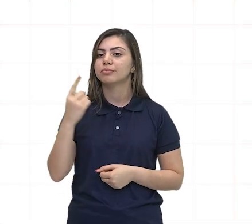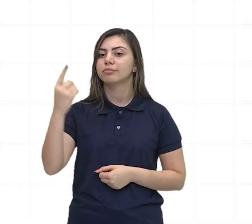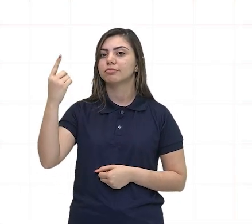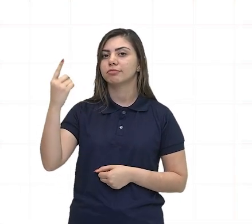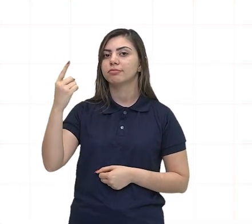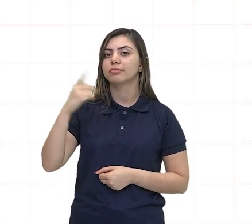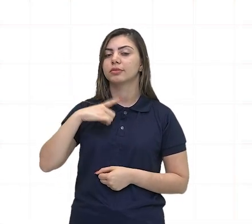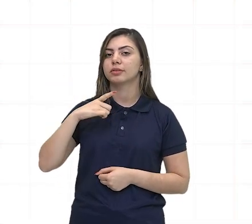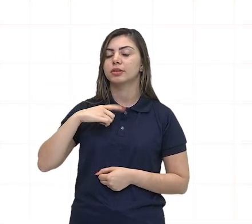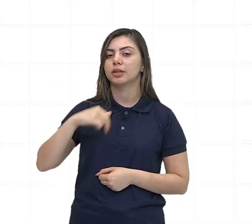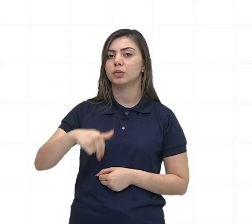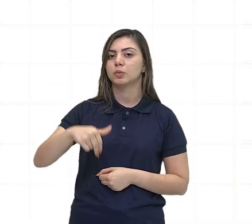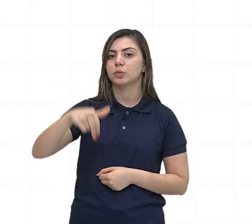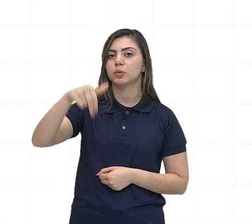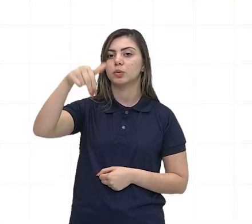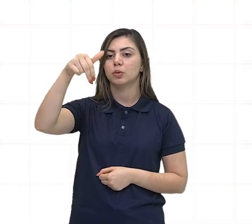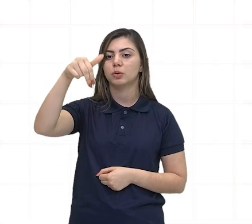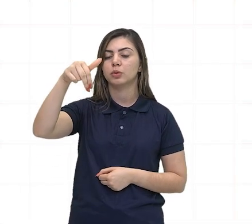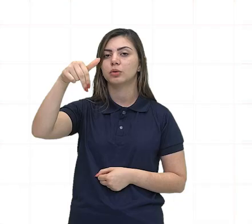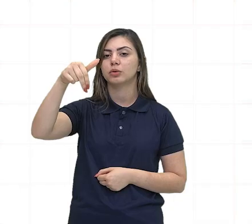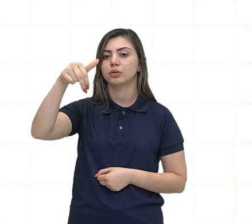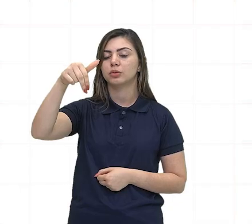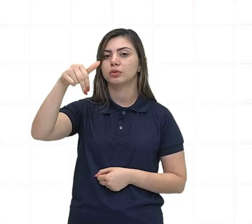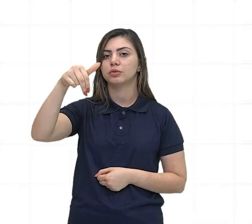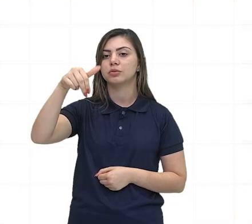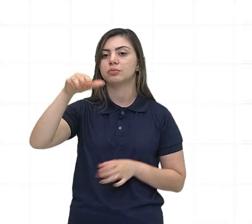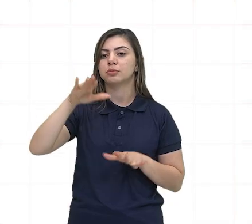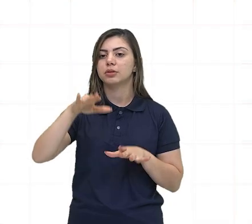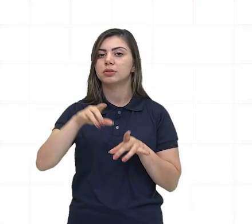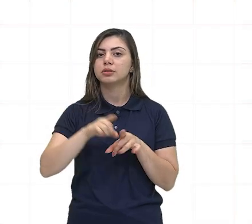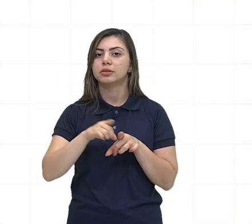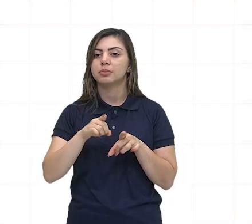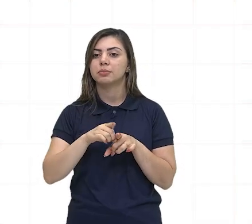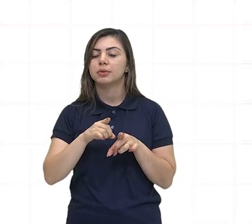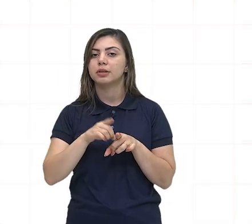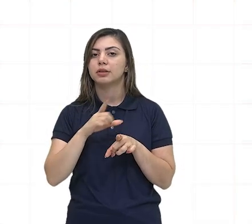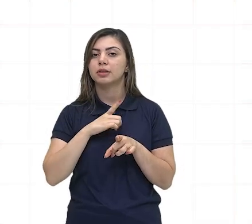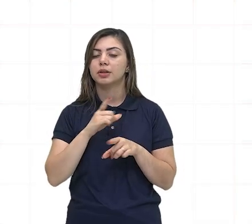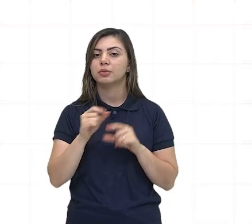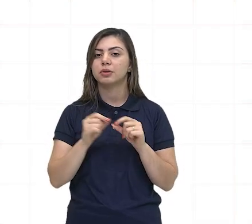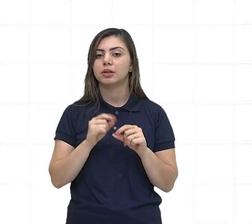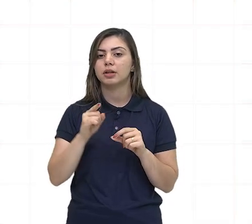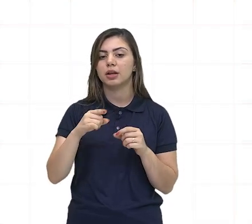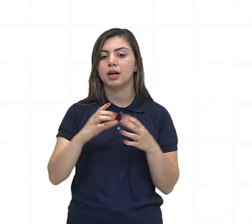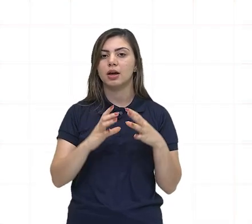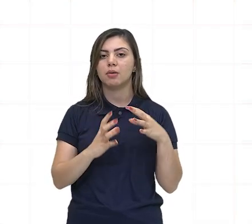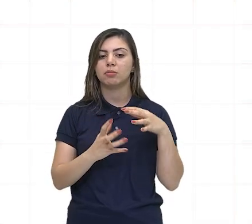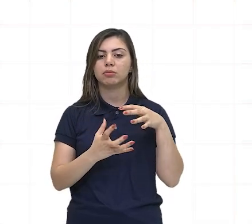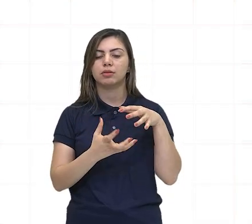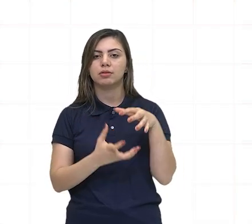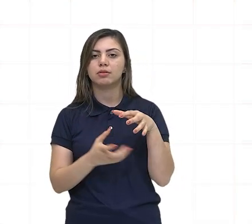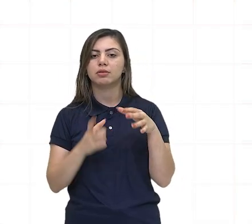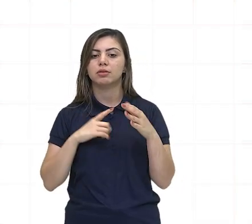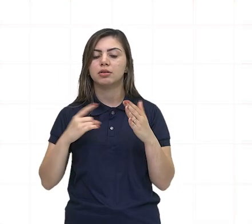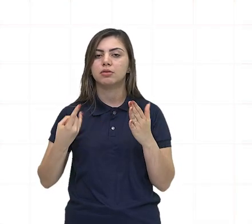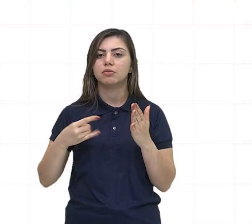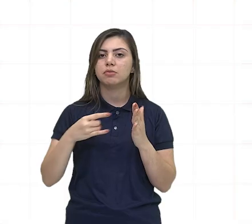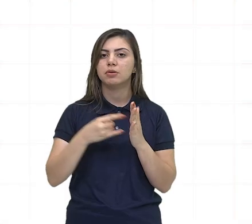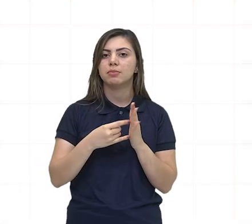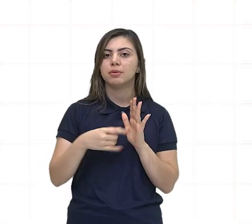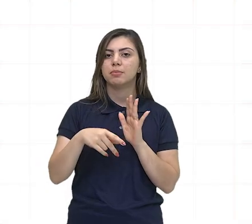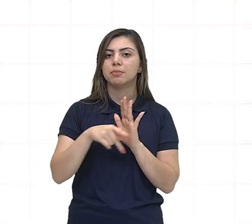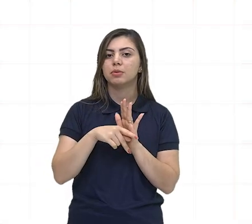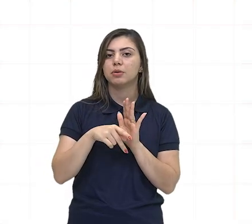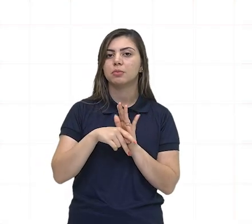temos o norte geográfico e o polo magnético do norte. Então, durante muito tempo,